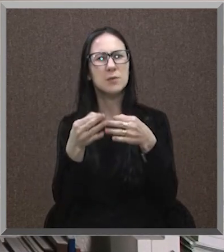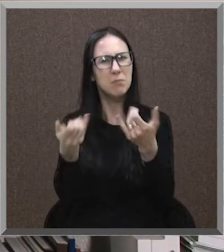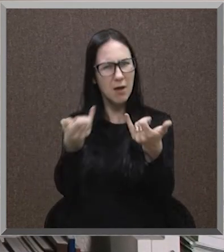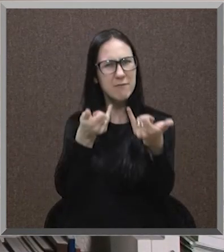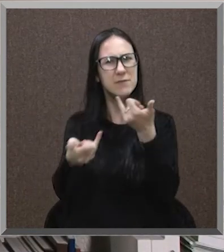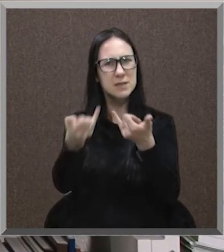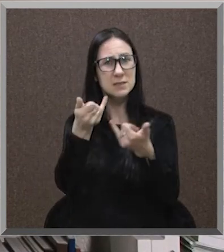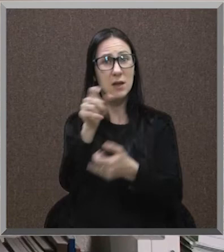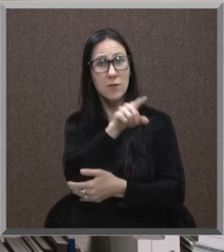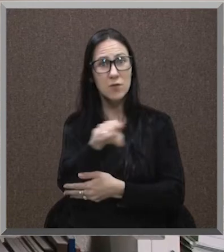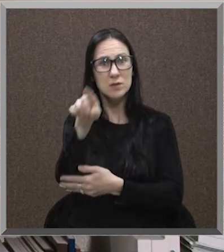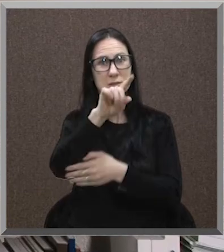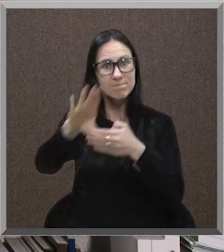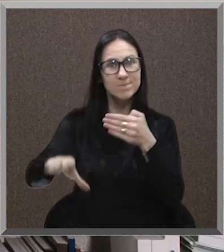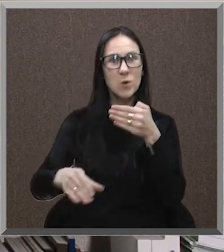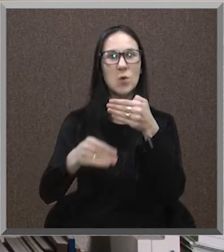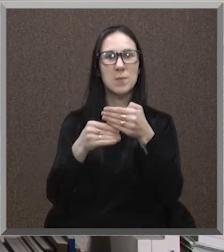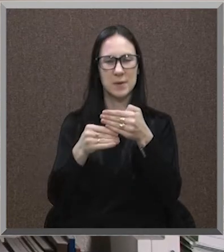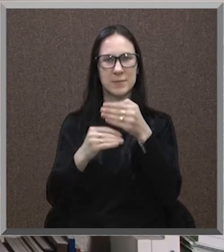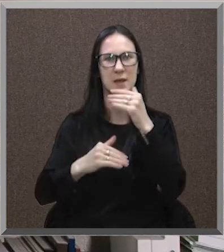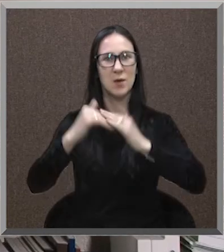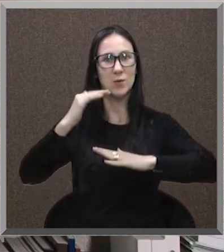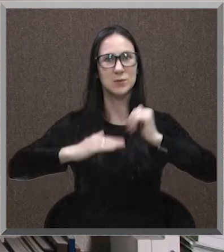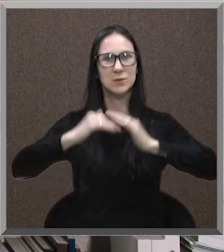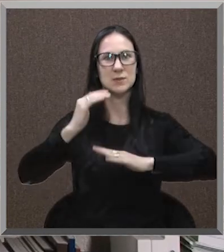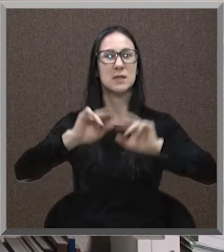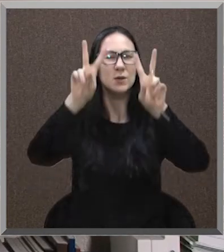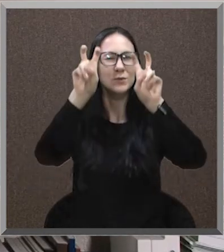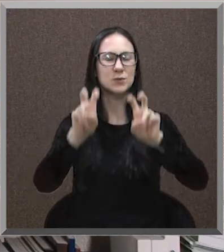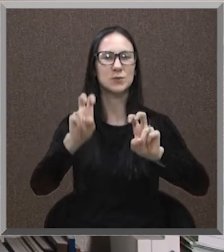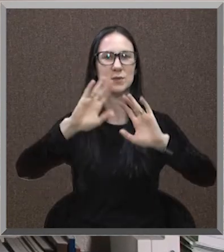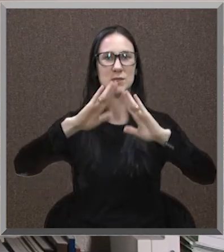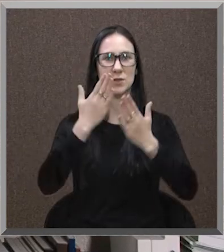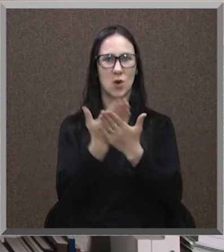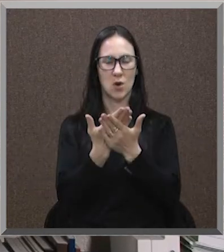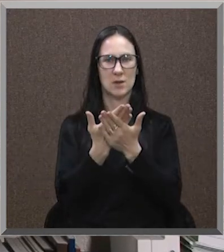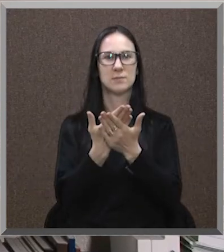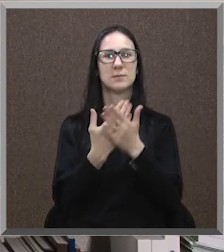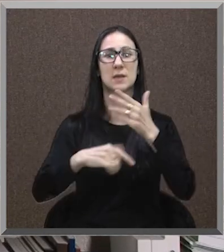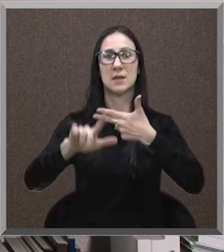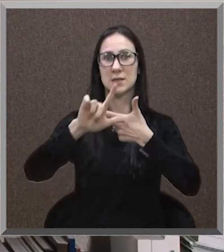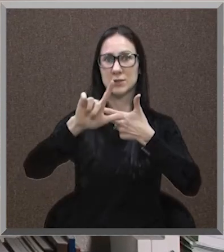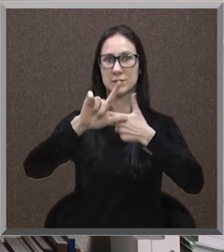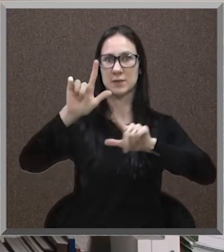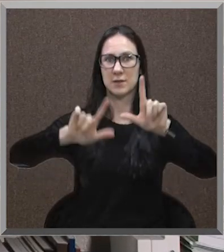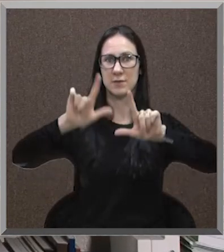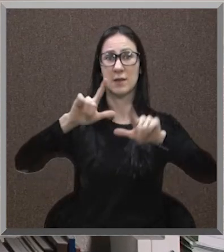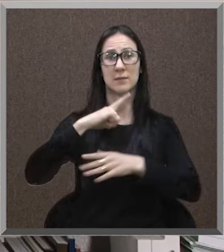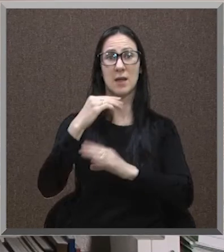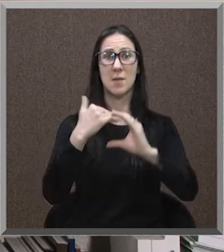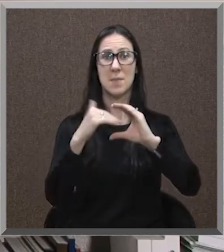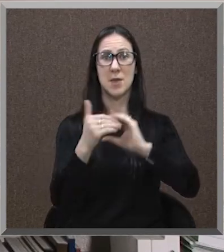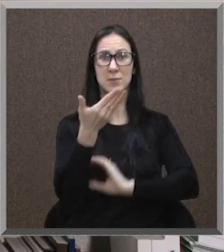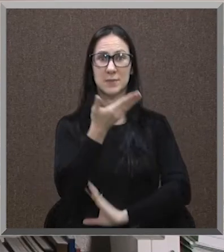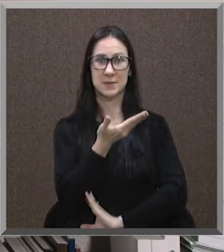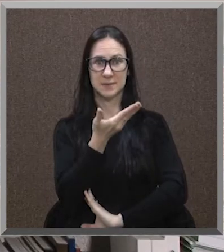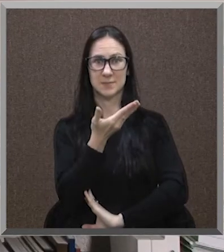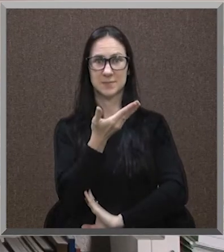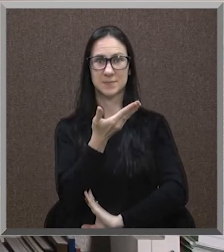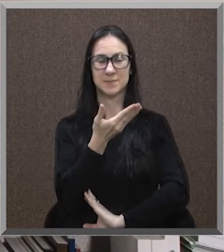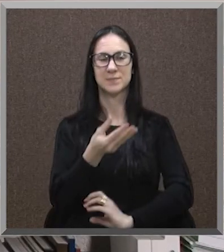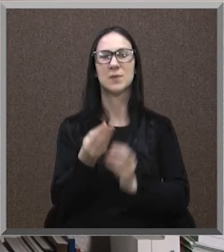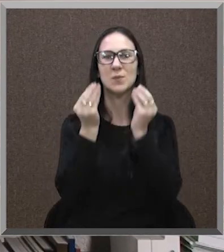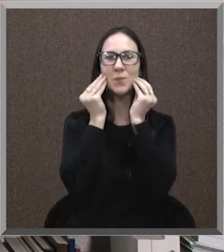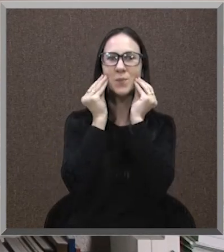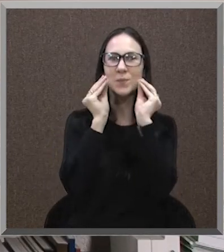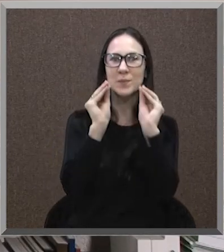construa com a gente o programa Escola do Legislativo na TV. O endereço de e-mail é esse que aparece aí na sua tela. Um